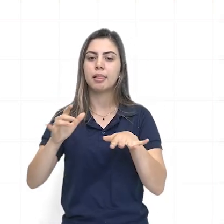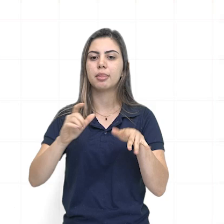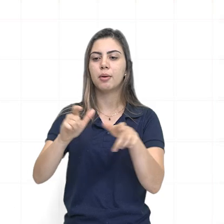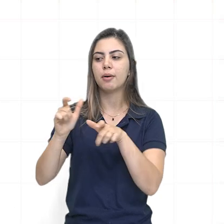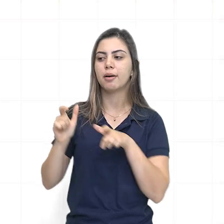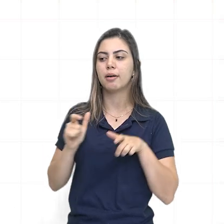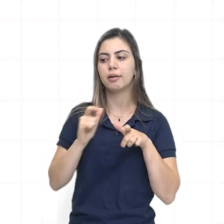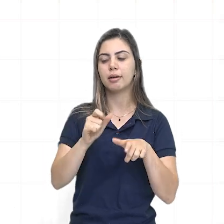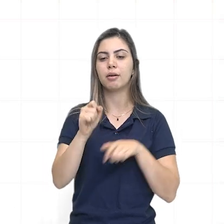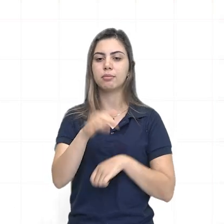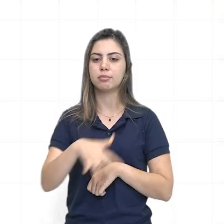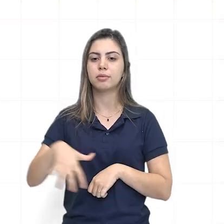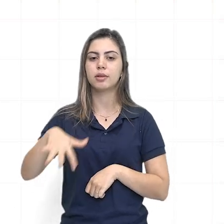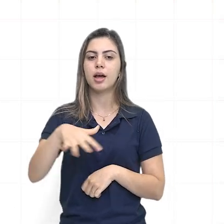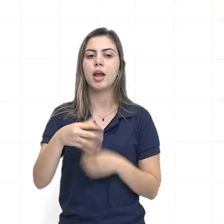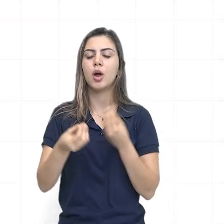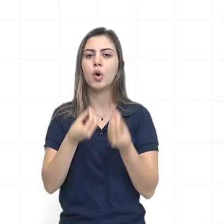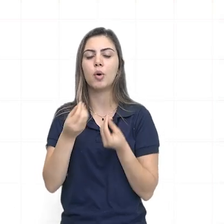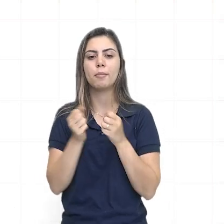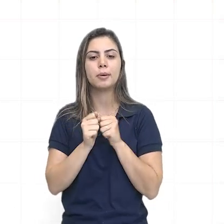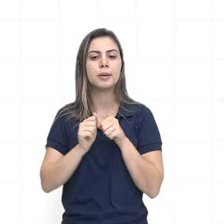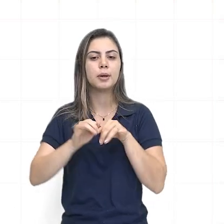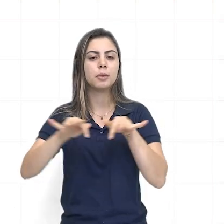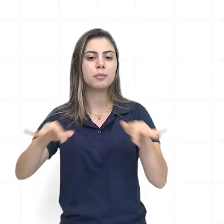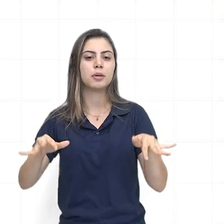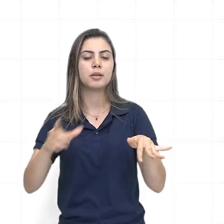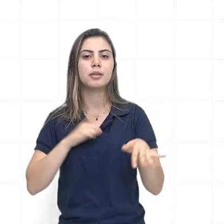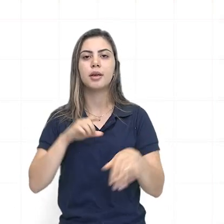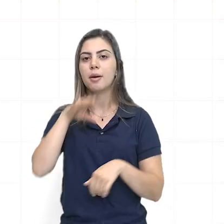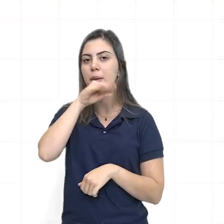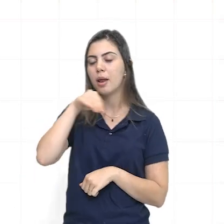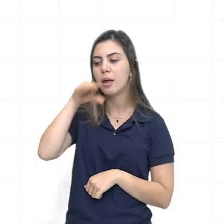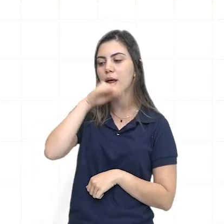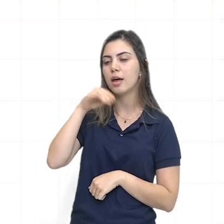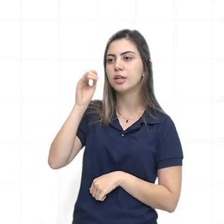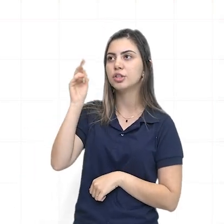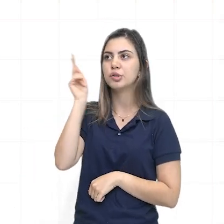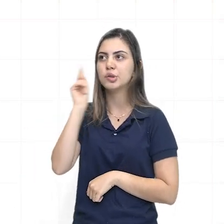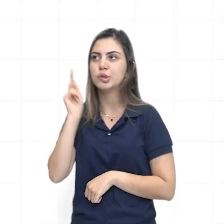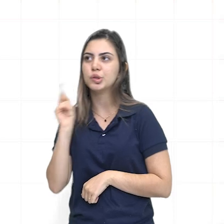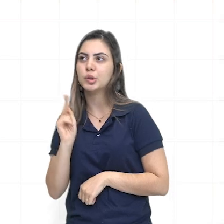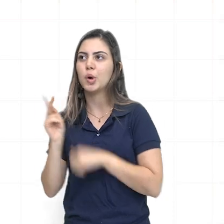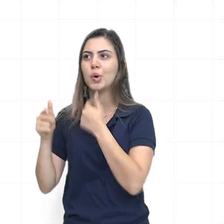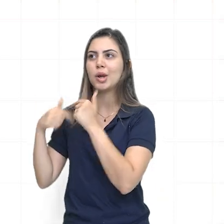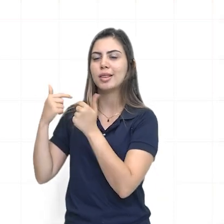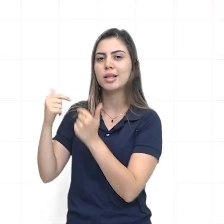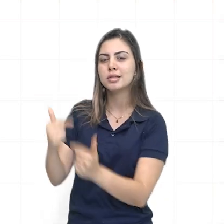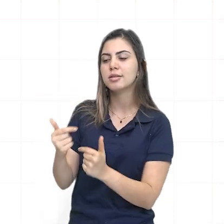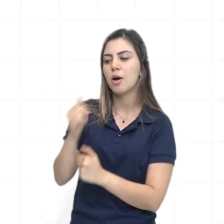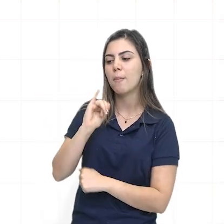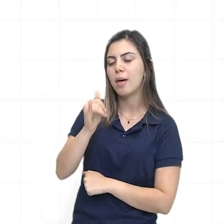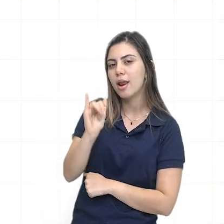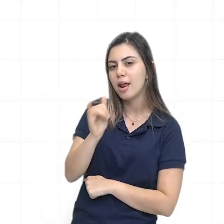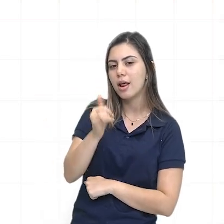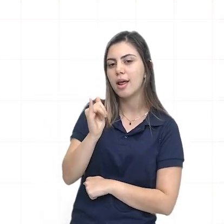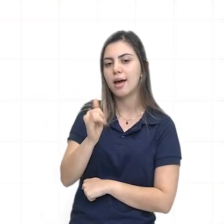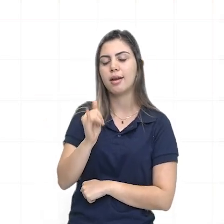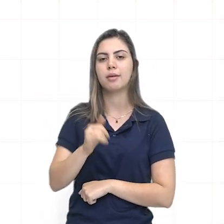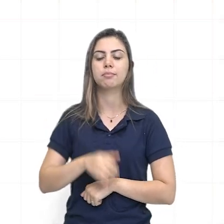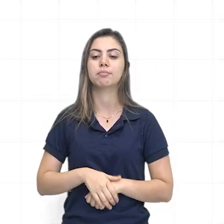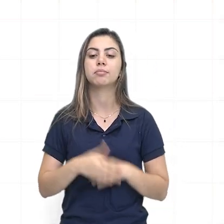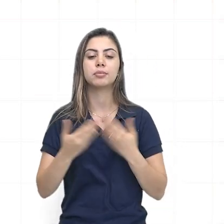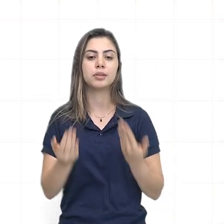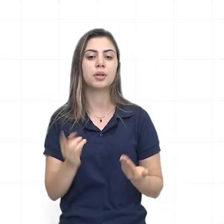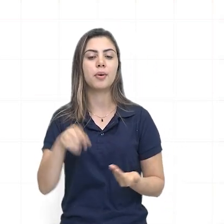era compartilhada ali, né, pelo famoso boca a boca, nas histórias, tradições, e refletiam mais essa